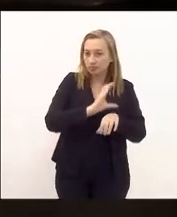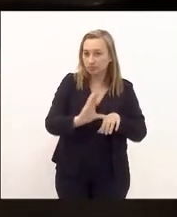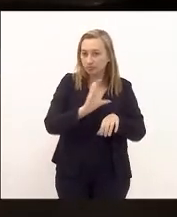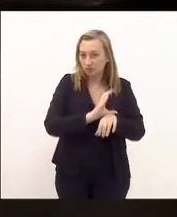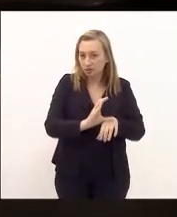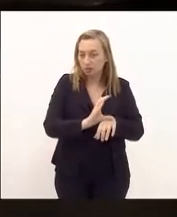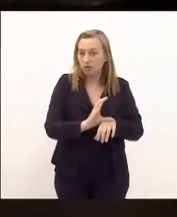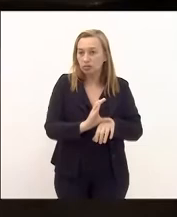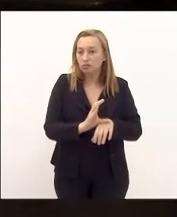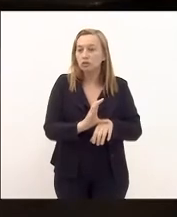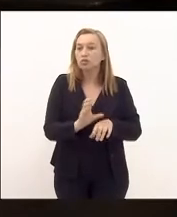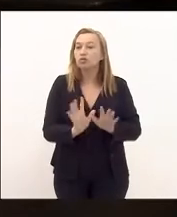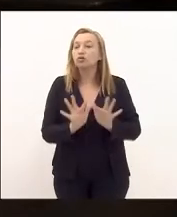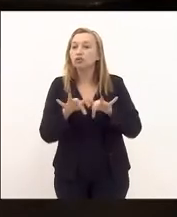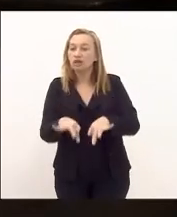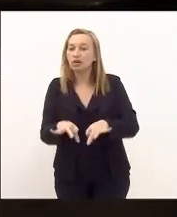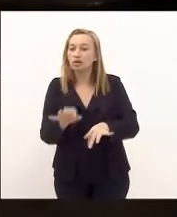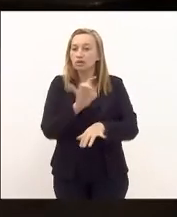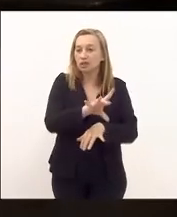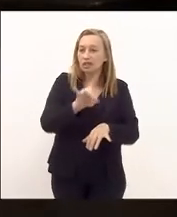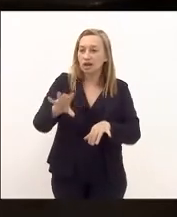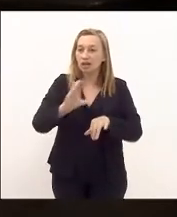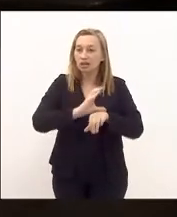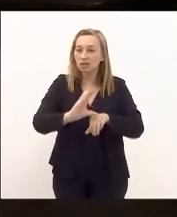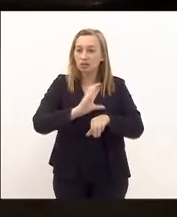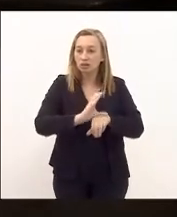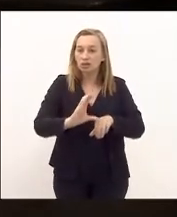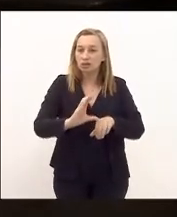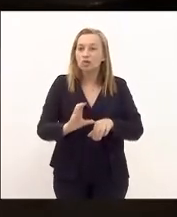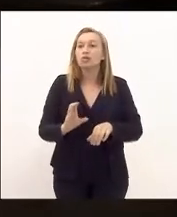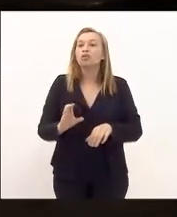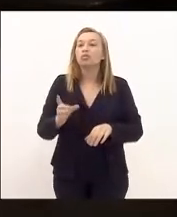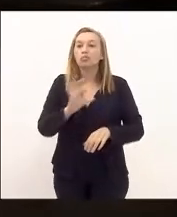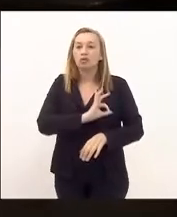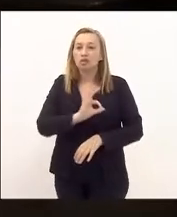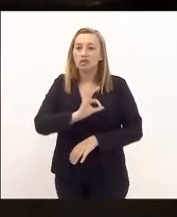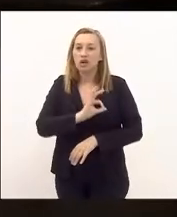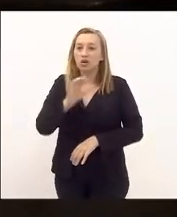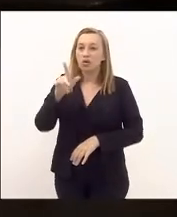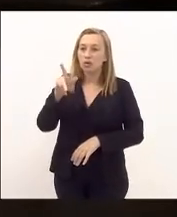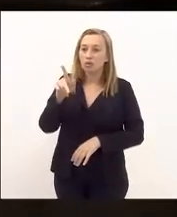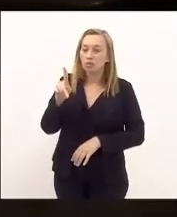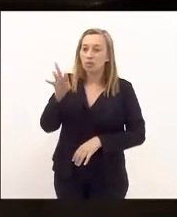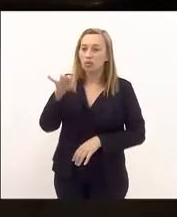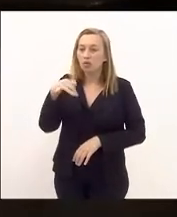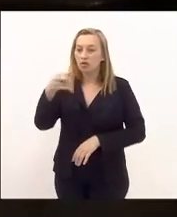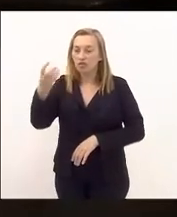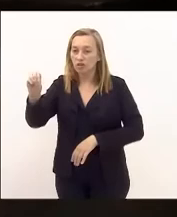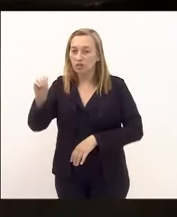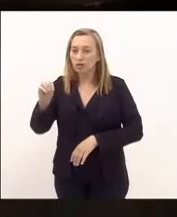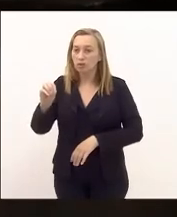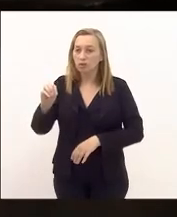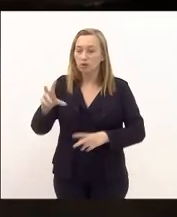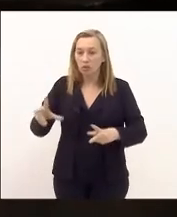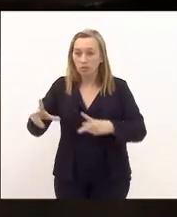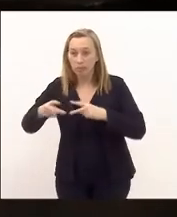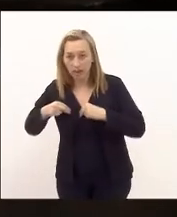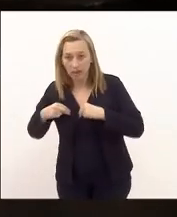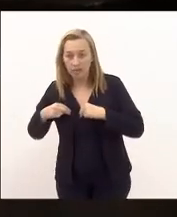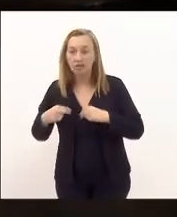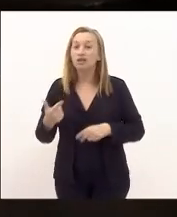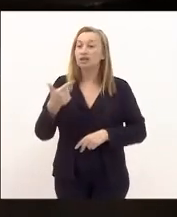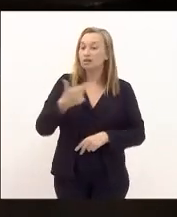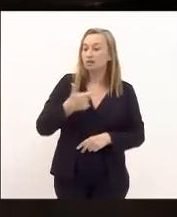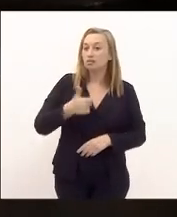regulares, onde, ao final de cada um, o policial será promovido por mérito intelectual. Este plano permite aos